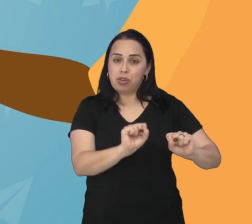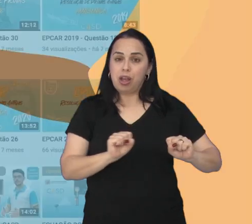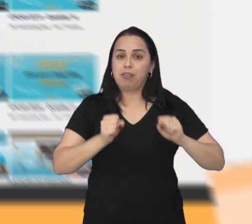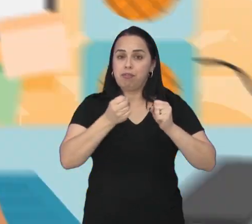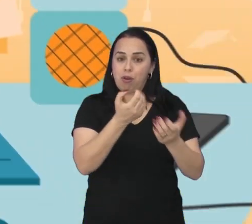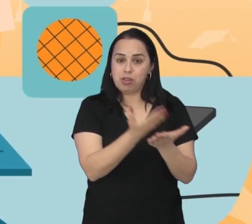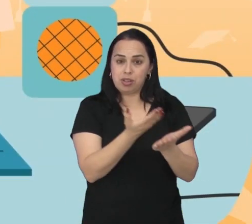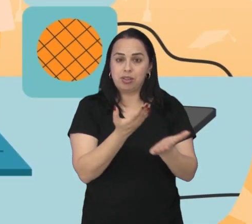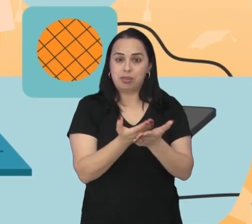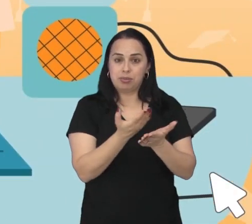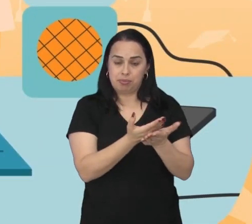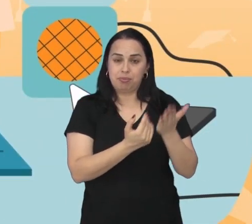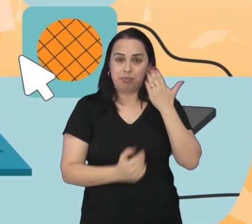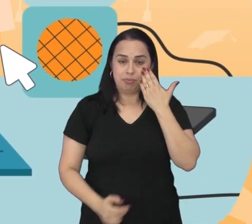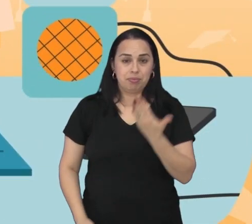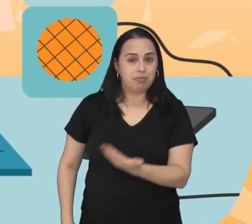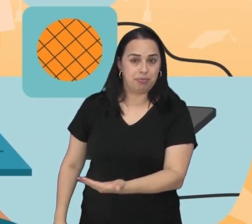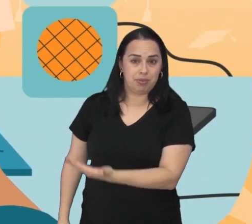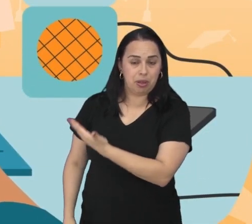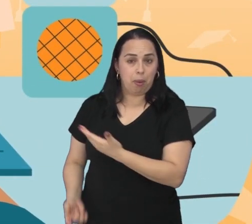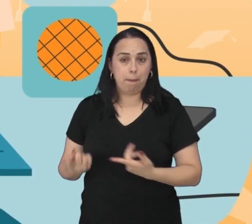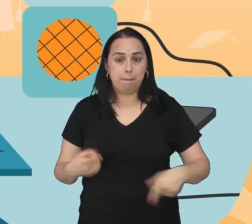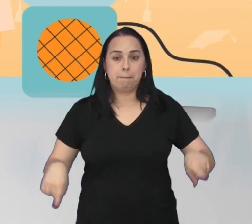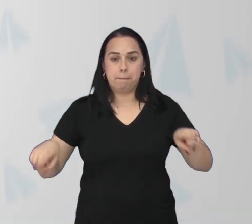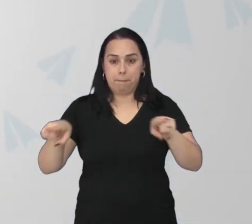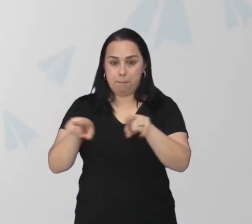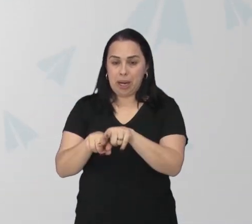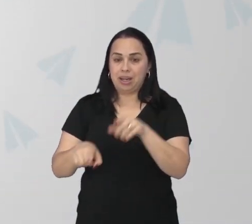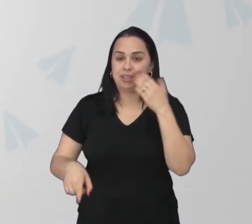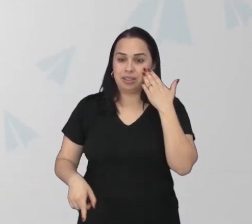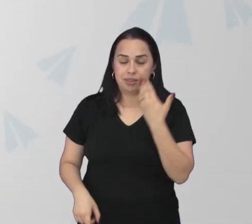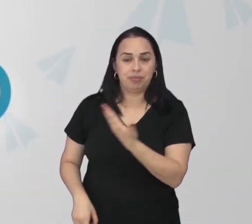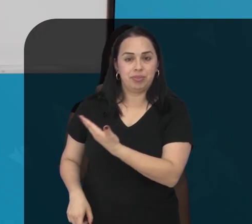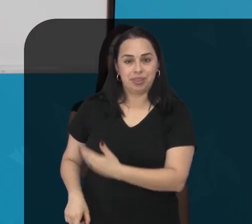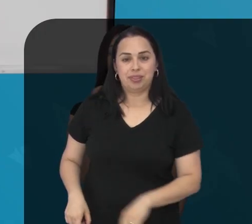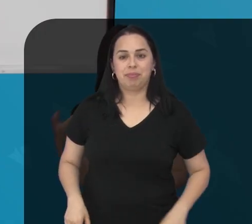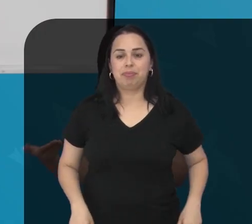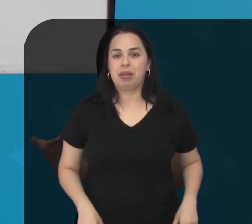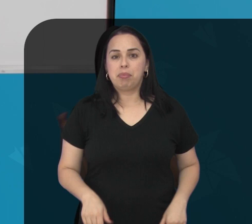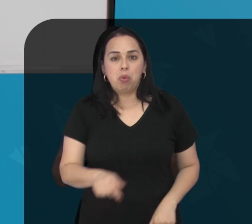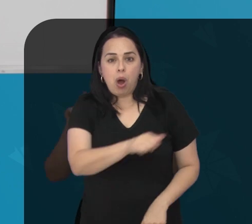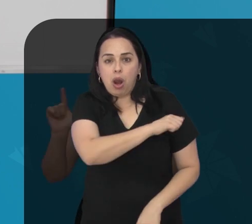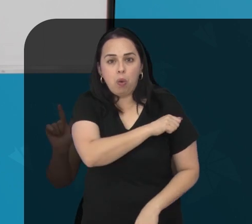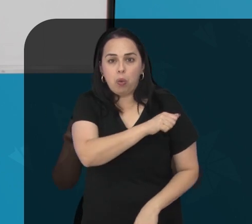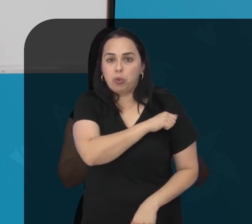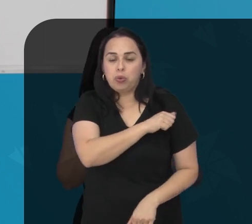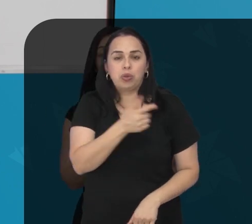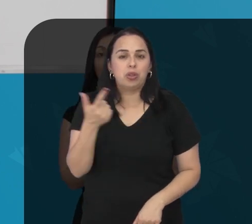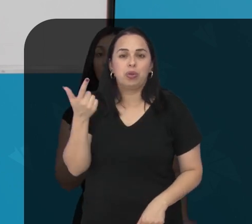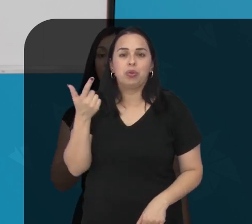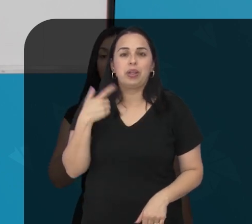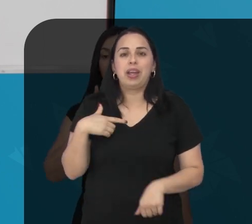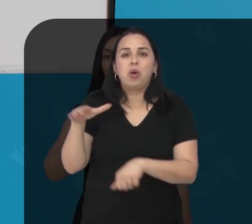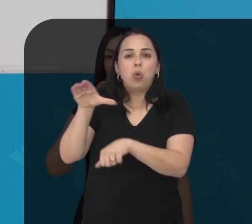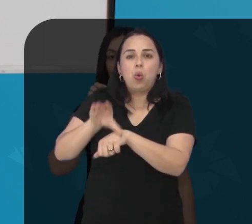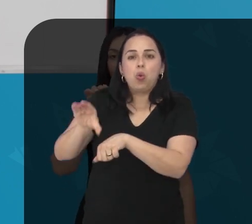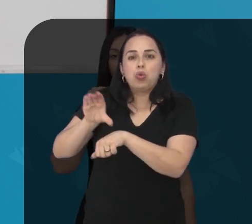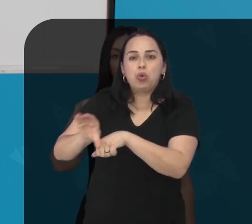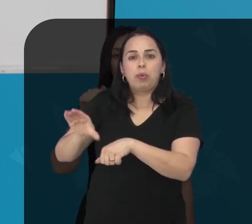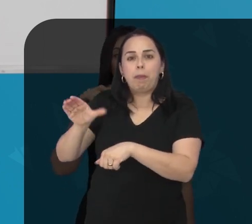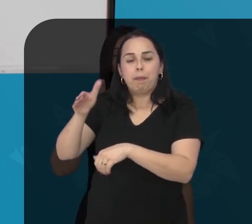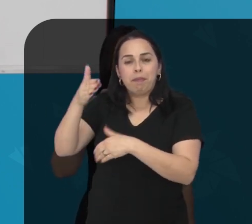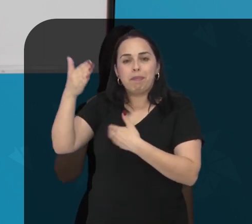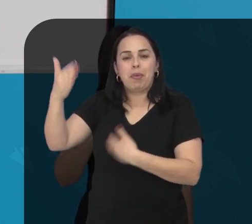reforço escolar são transmitidas por meio de parcerias com o CAGE, para alunos que não possuem acesso a